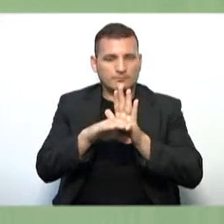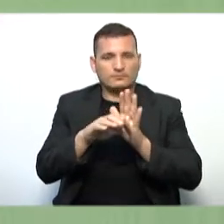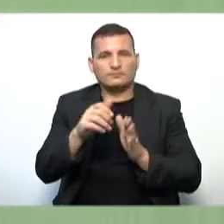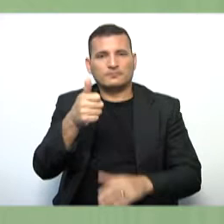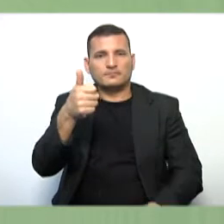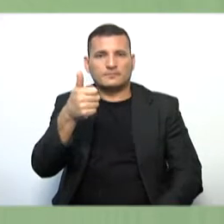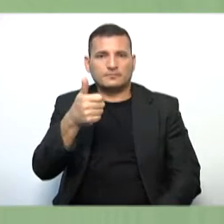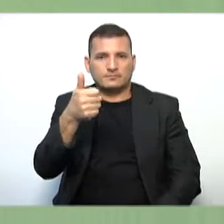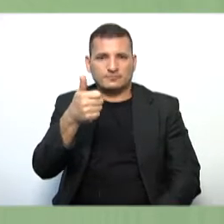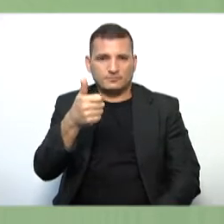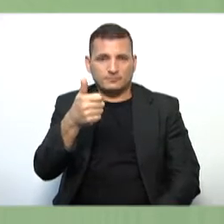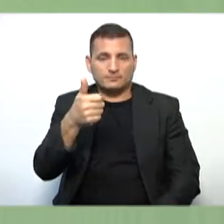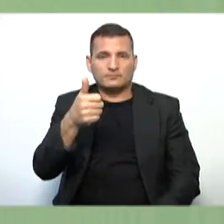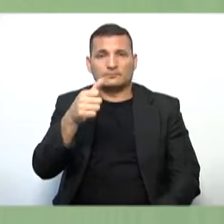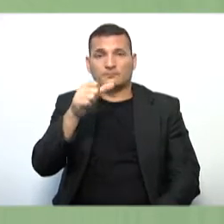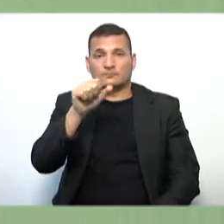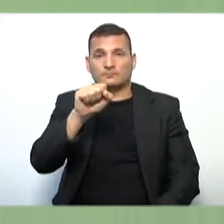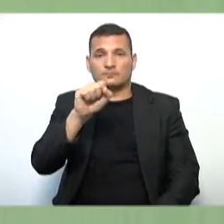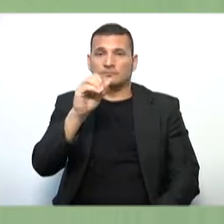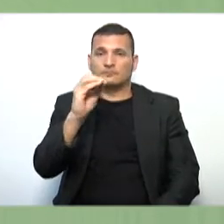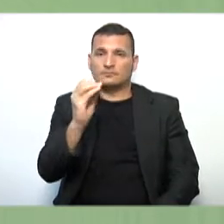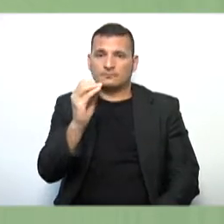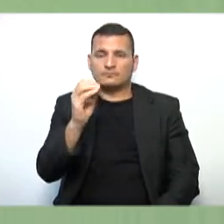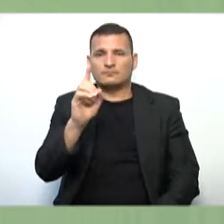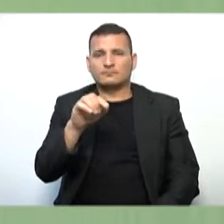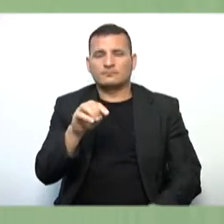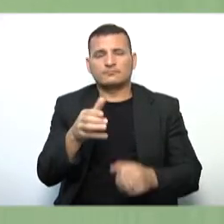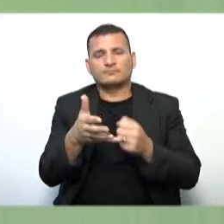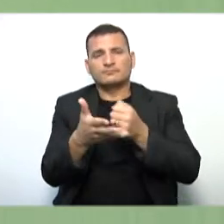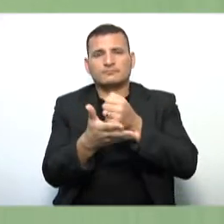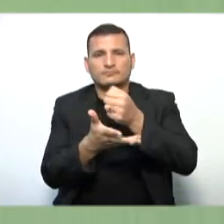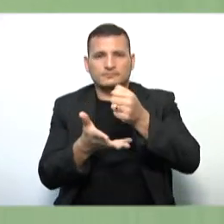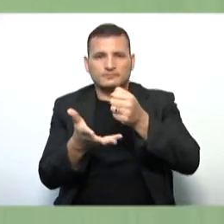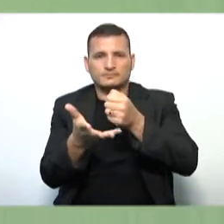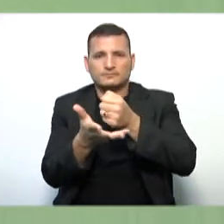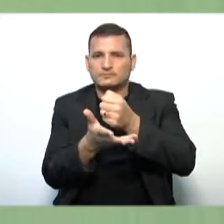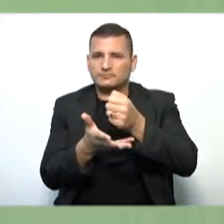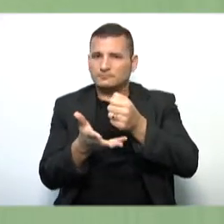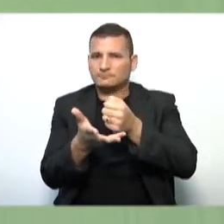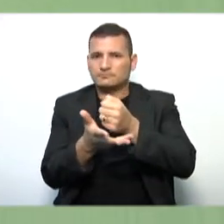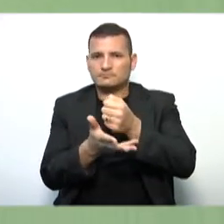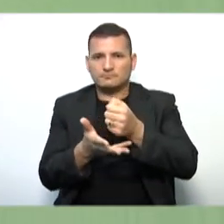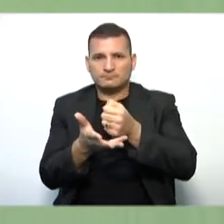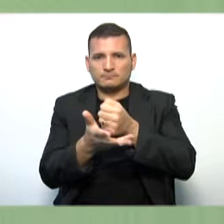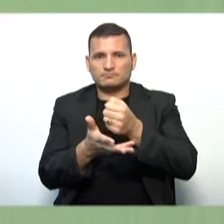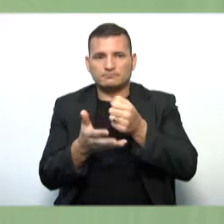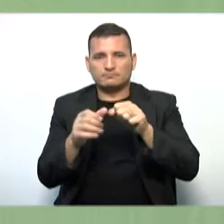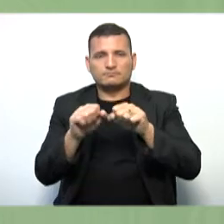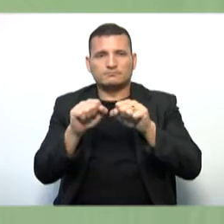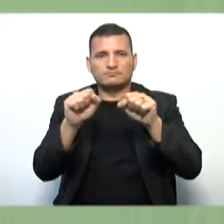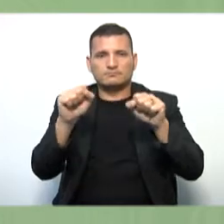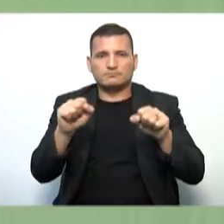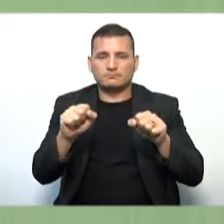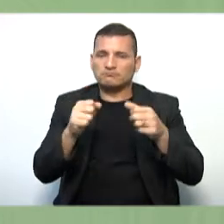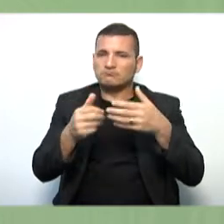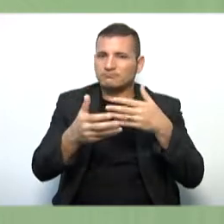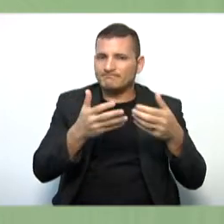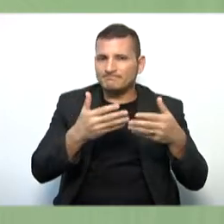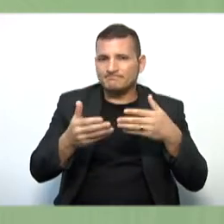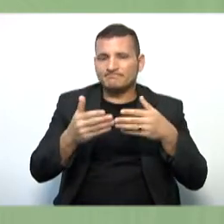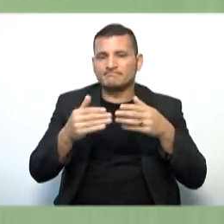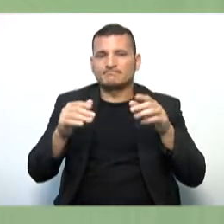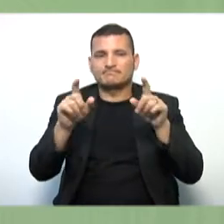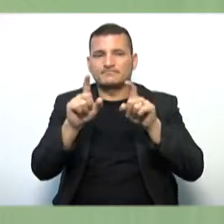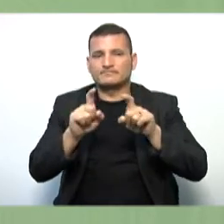sistema operacional é um software básico, já está até destacado aí, de qualquer computador. Lembrando que a gente sempre critica